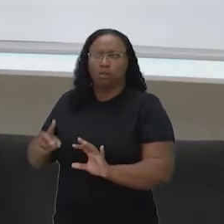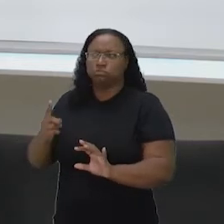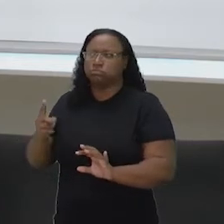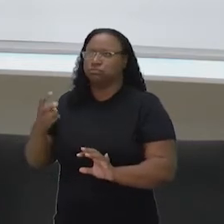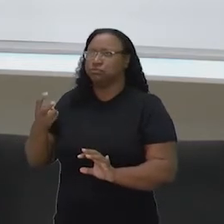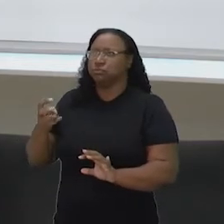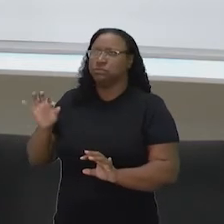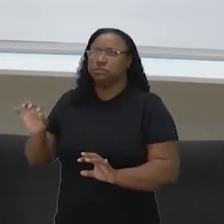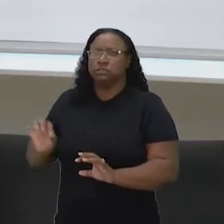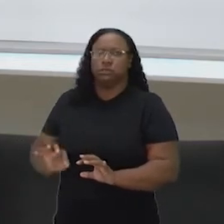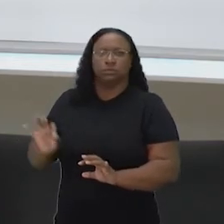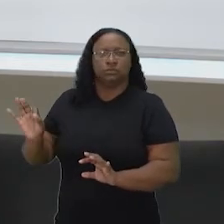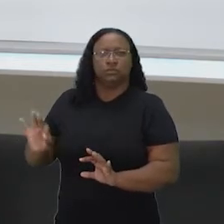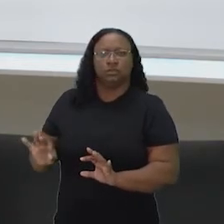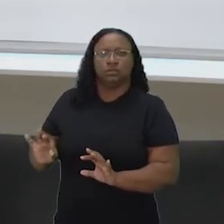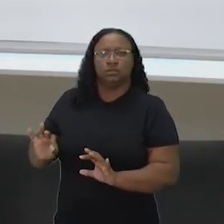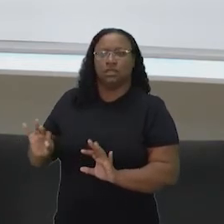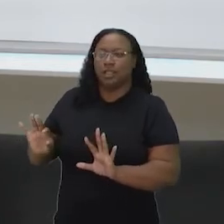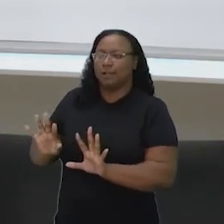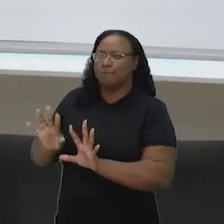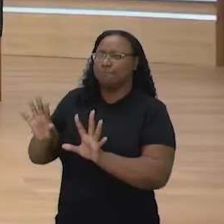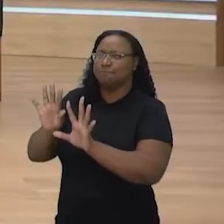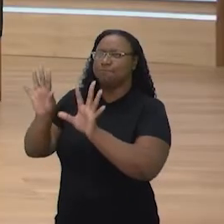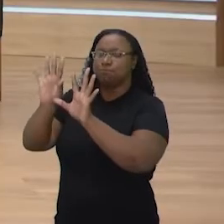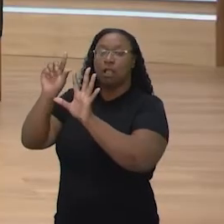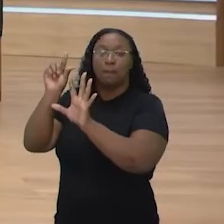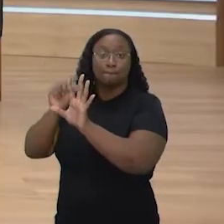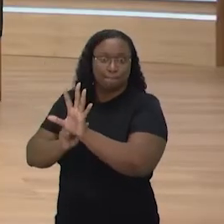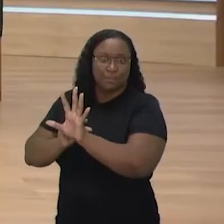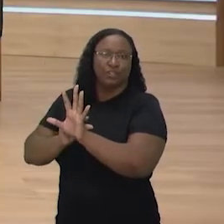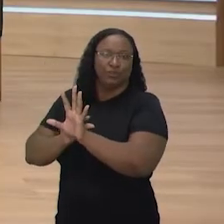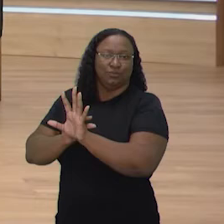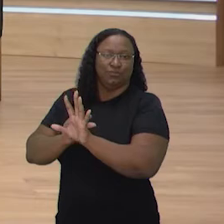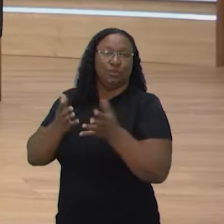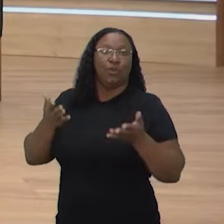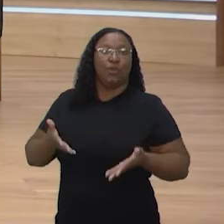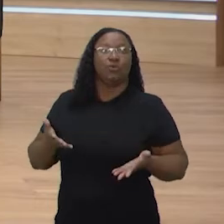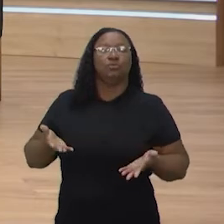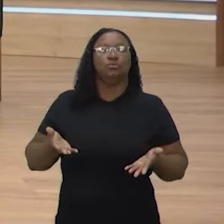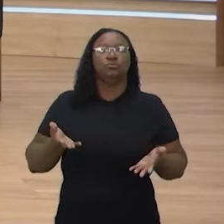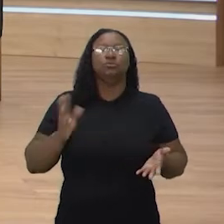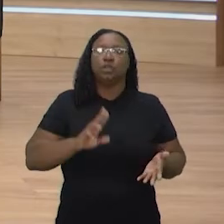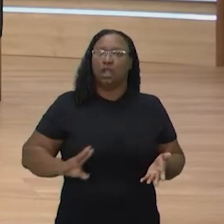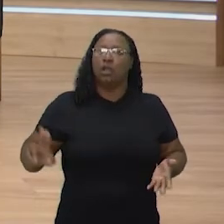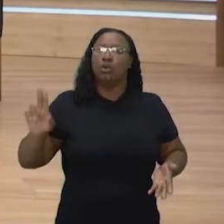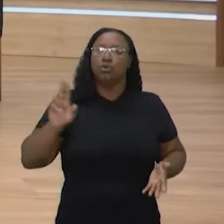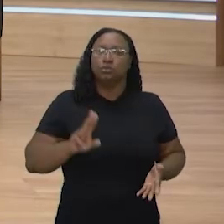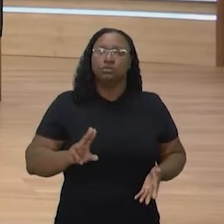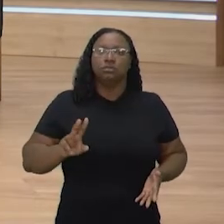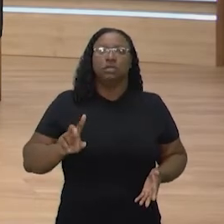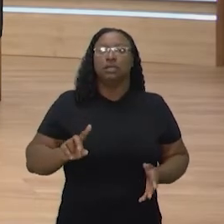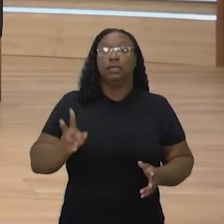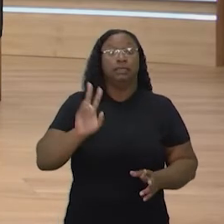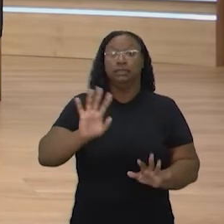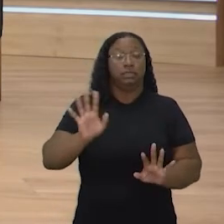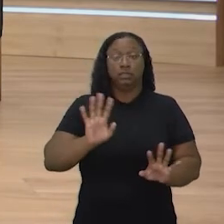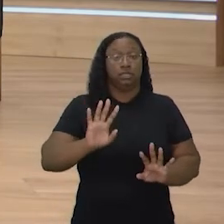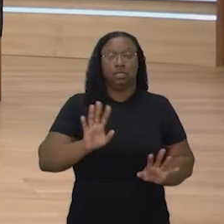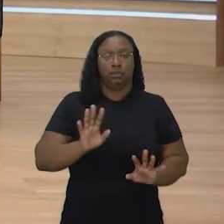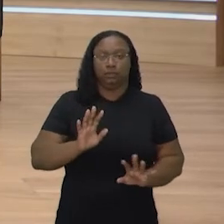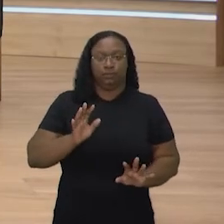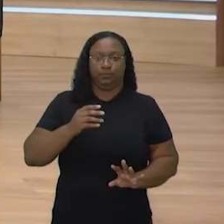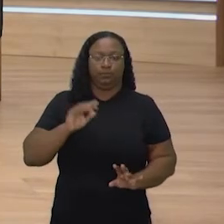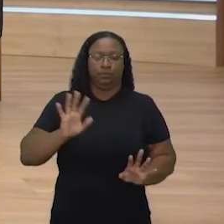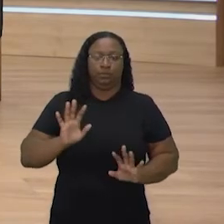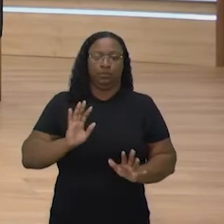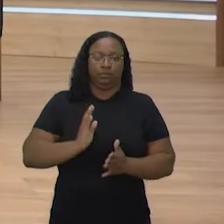15%, e um pouquinho de gases. E hoje a gente já usa o bioóleo. Então, ainda não, ele está em pesquisas, tá em né? potencial. Ele